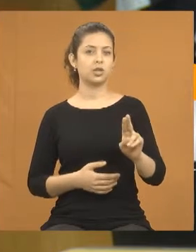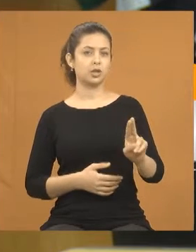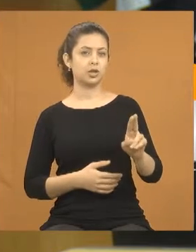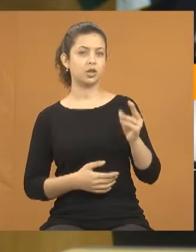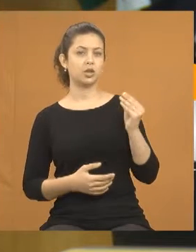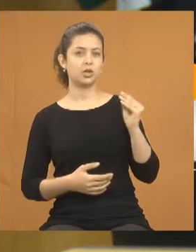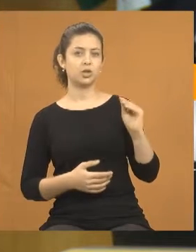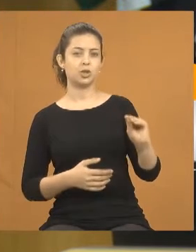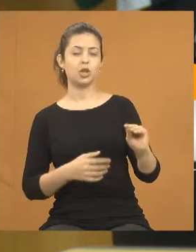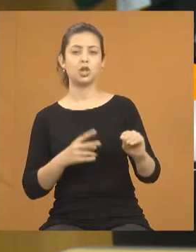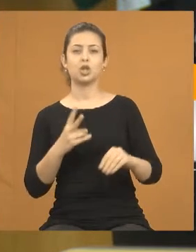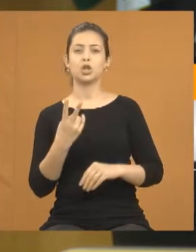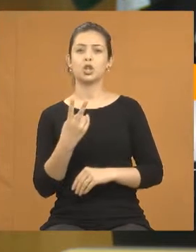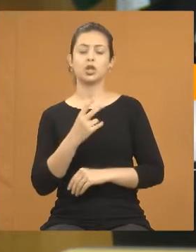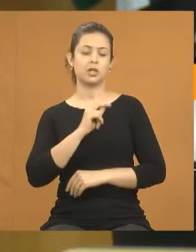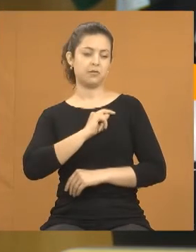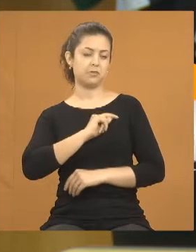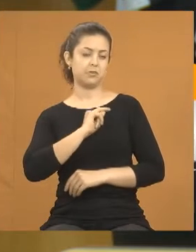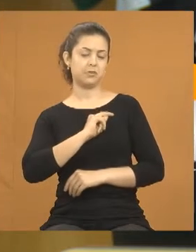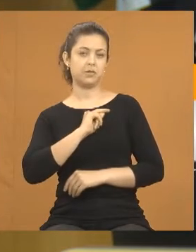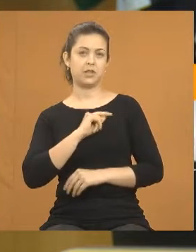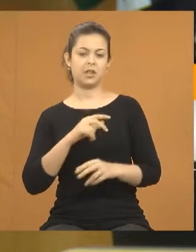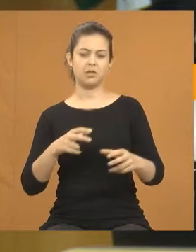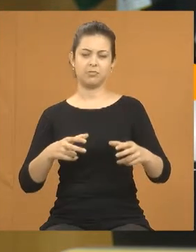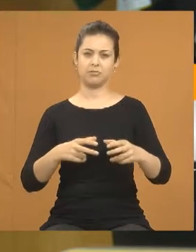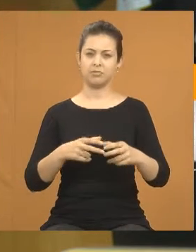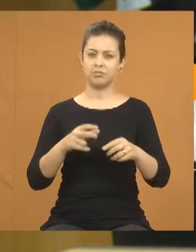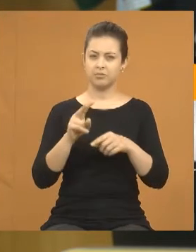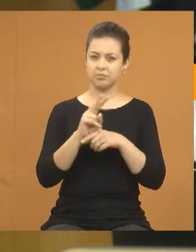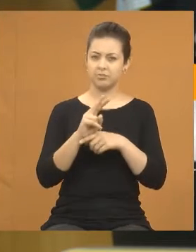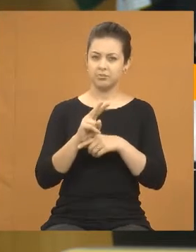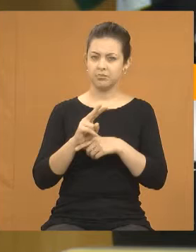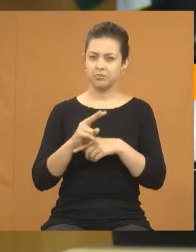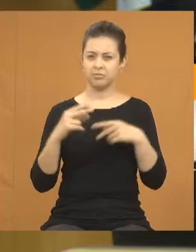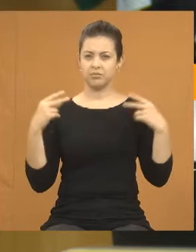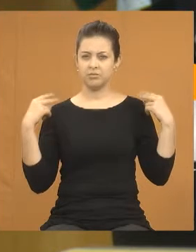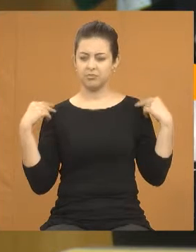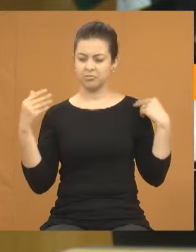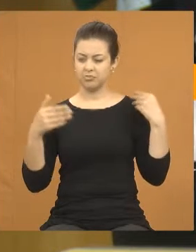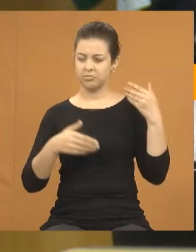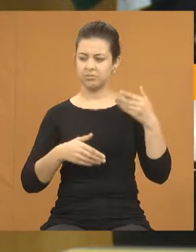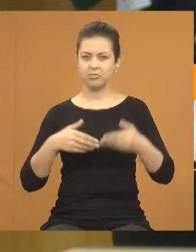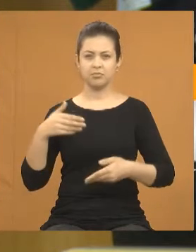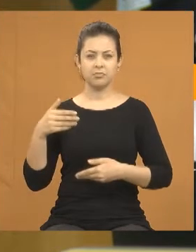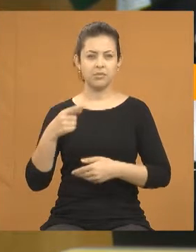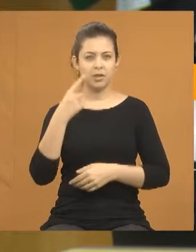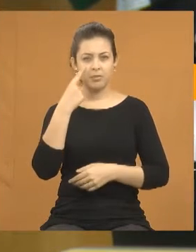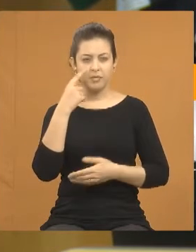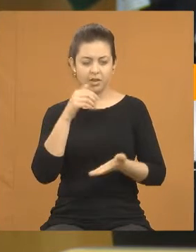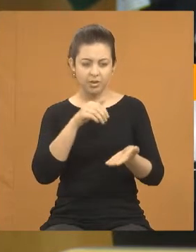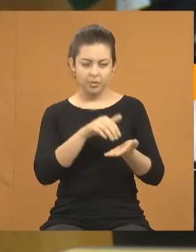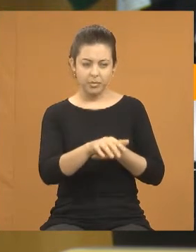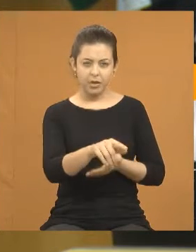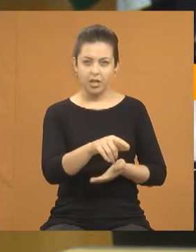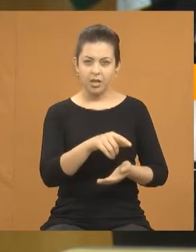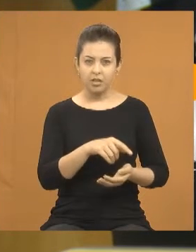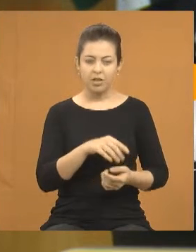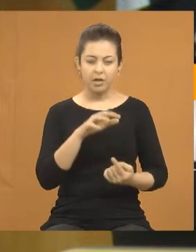de colocar 2 fiscais na porta dessa Câmara para vigiar os motoristas que vinham na reunião, para punir os